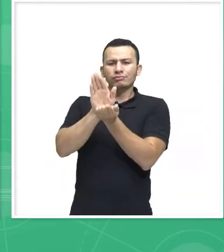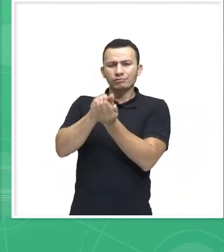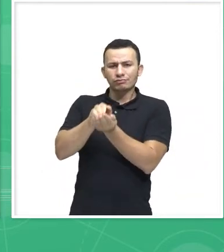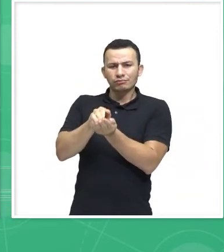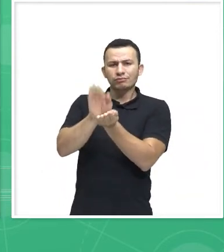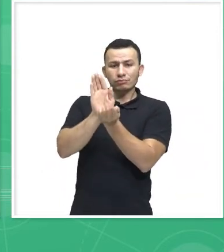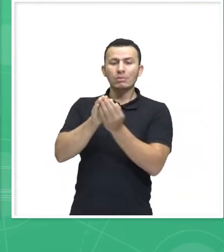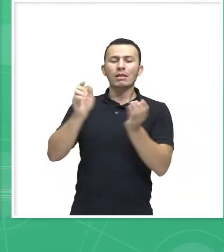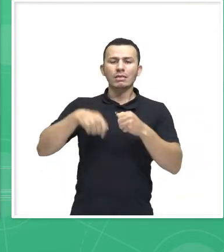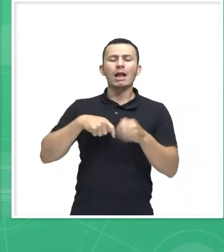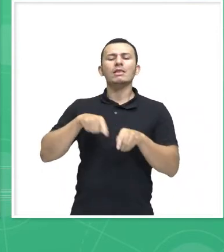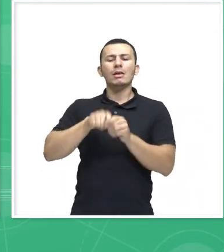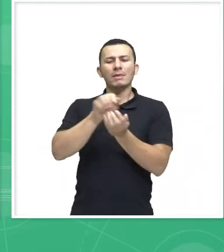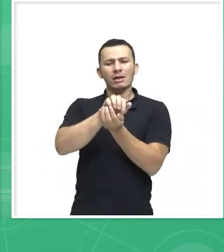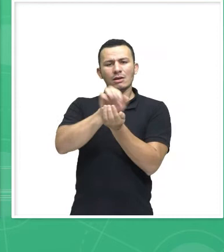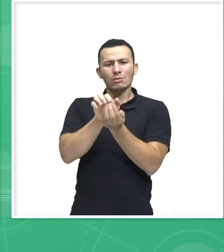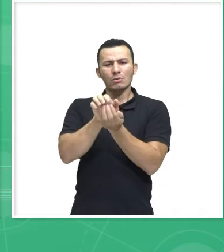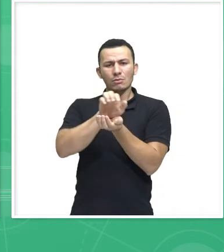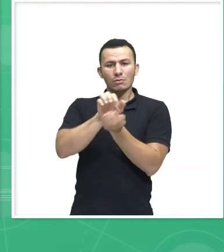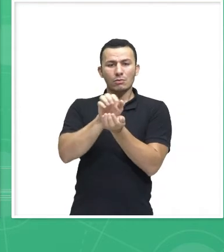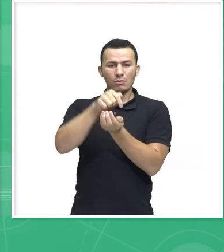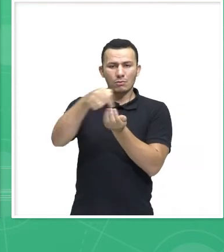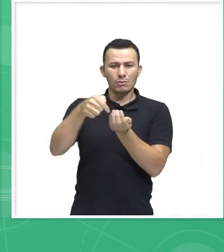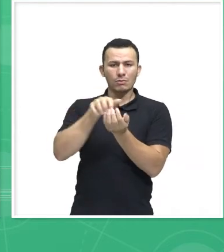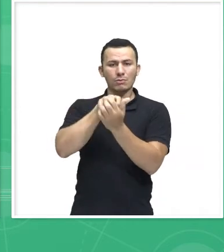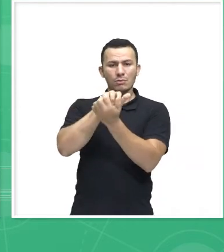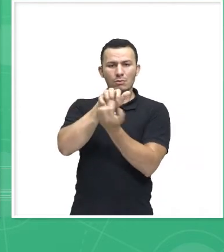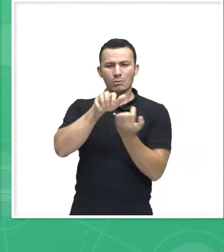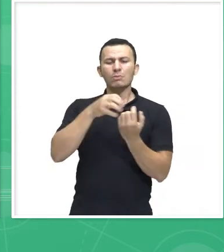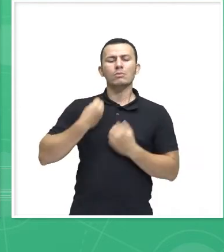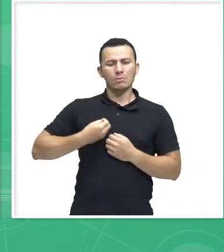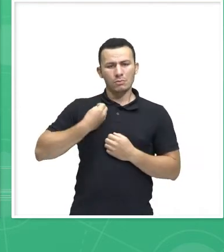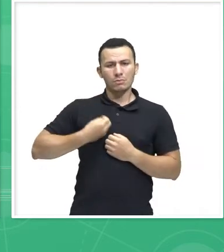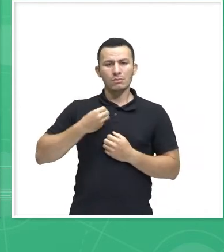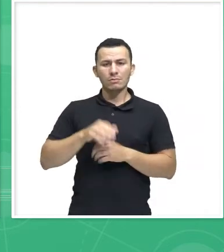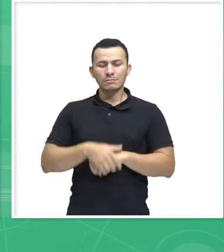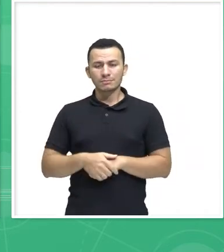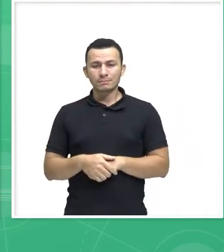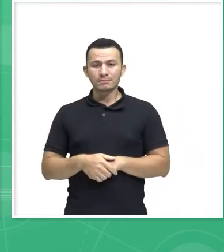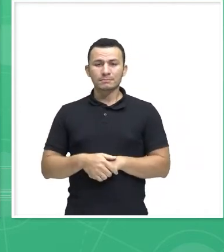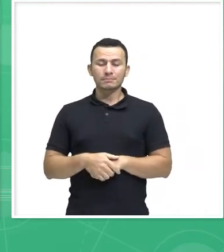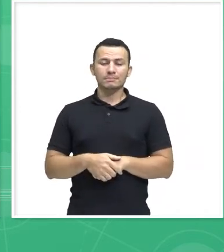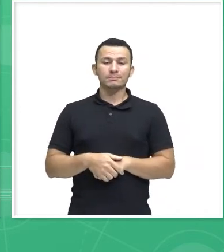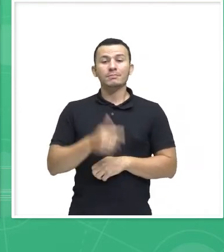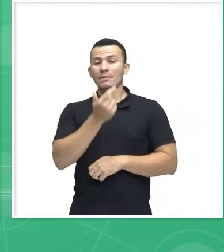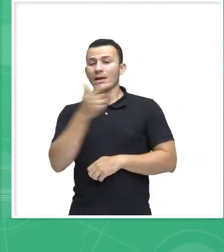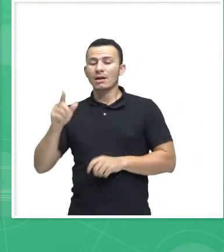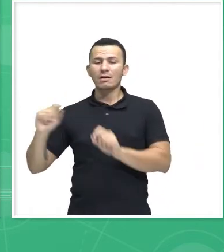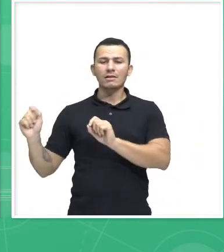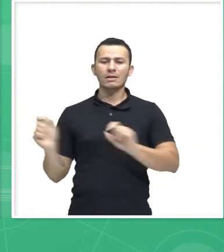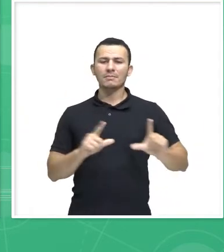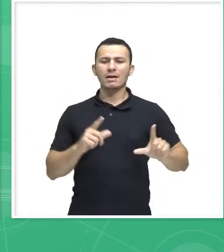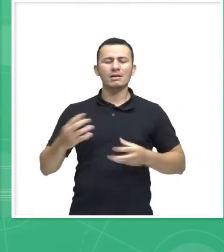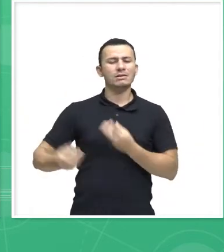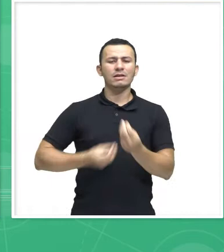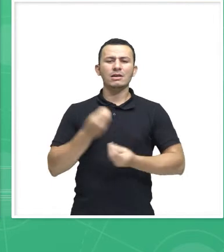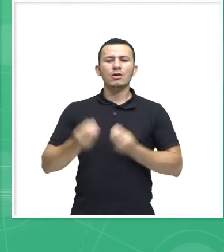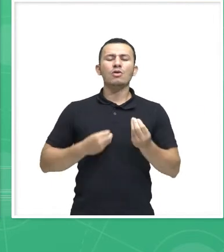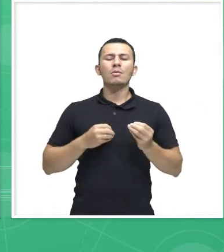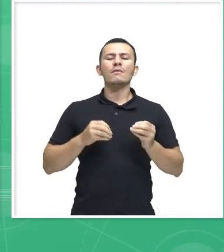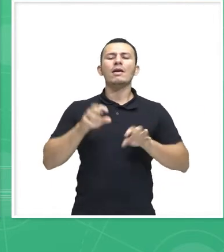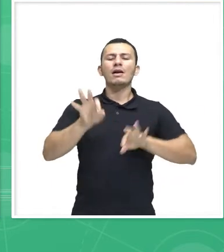ainda tem os dentes superiores e inferiores por exemplo OK aí na próxima imagem a gente vai ver como a gente vai